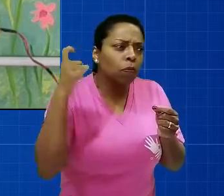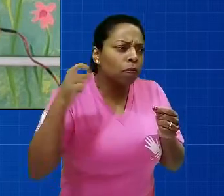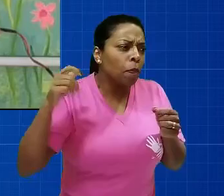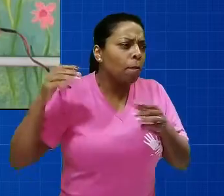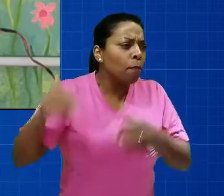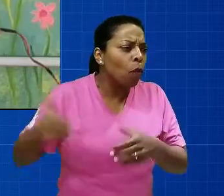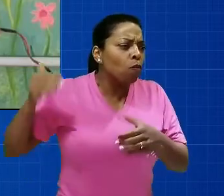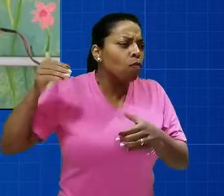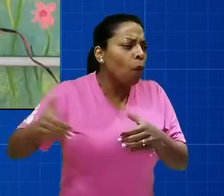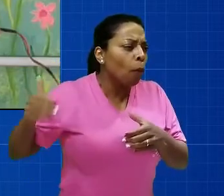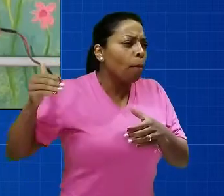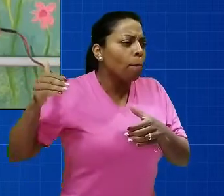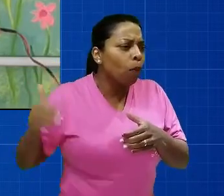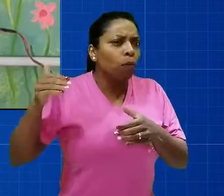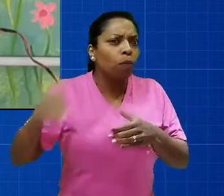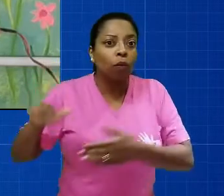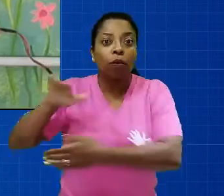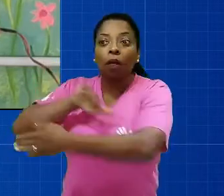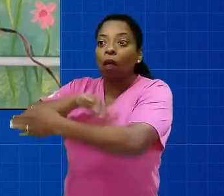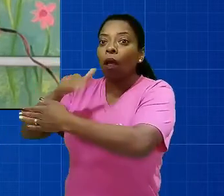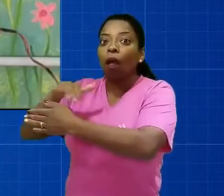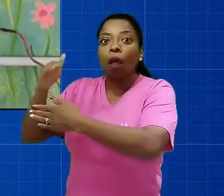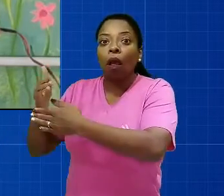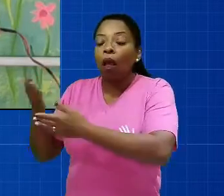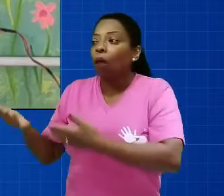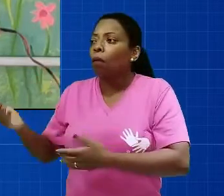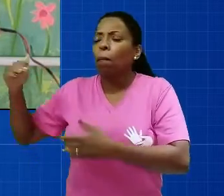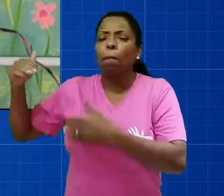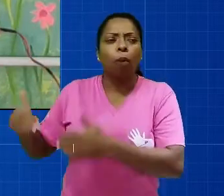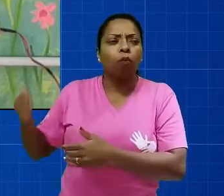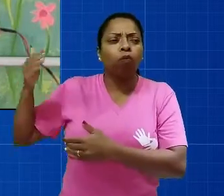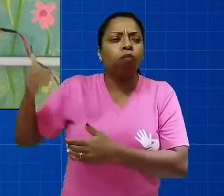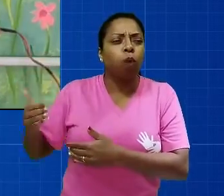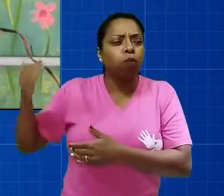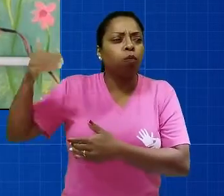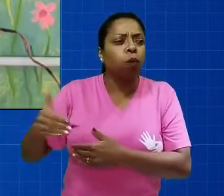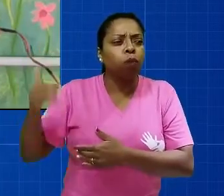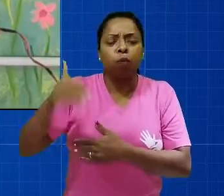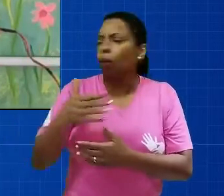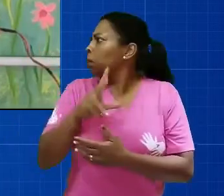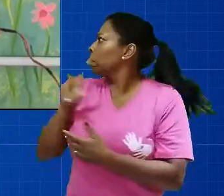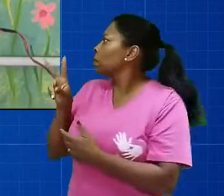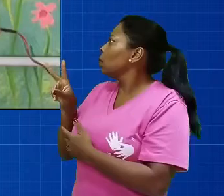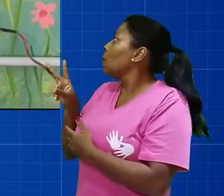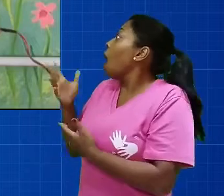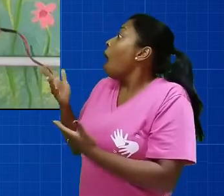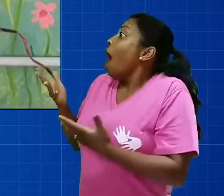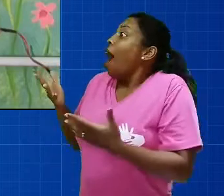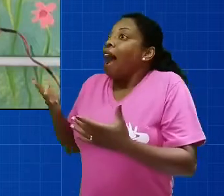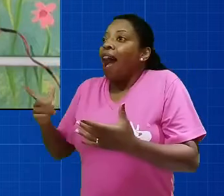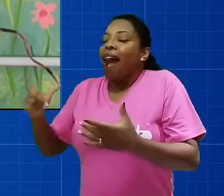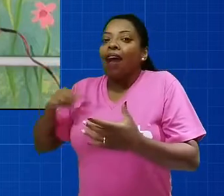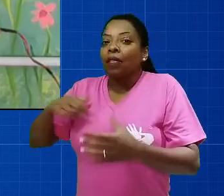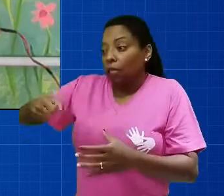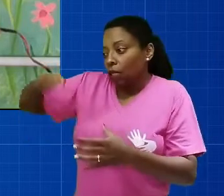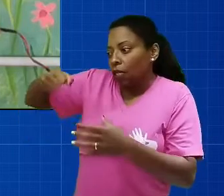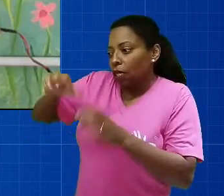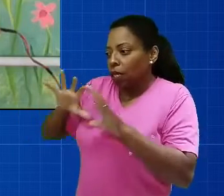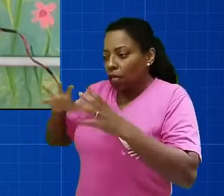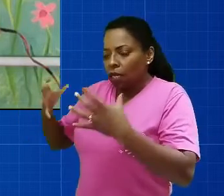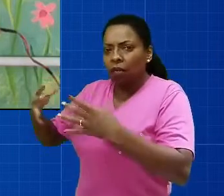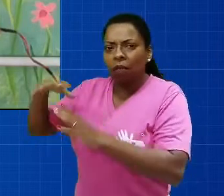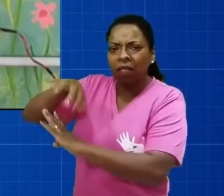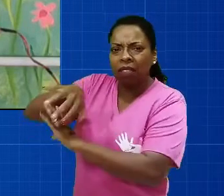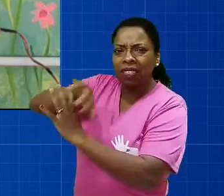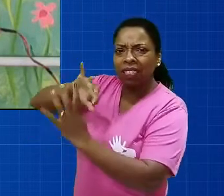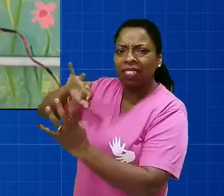Em cima dos camelos haviam gaiolas. Dentro das gaiolas havia um pássaro de todas as cores e tipos.